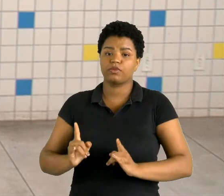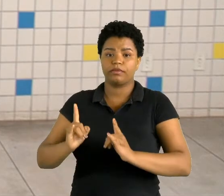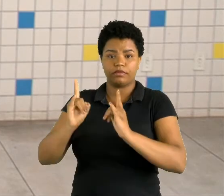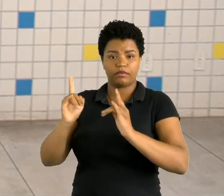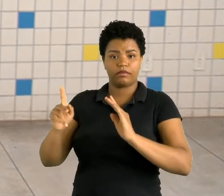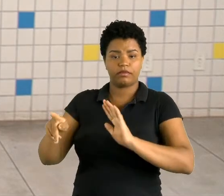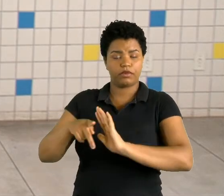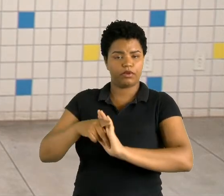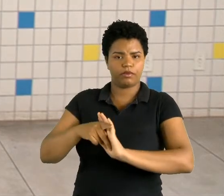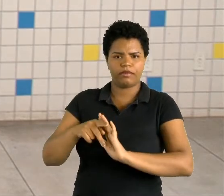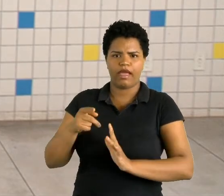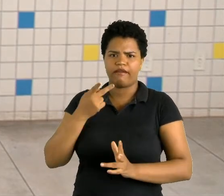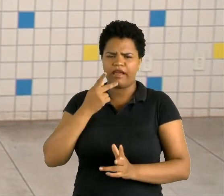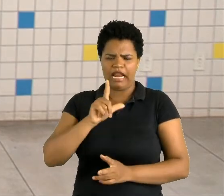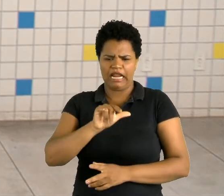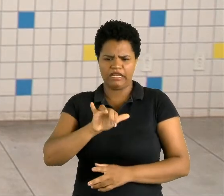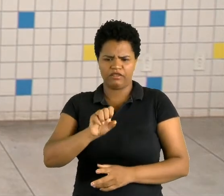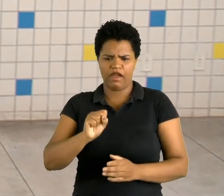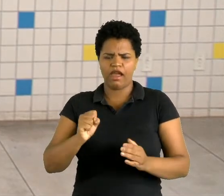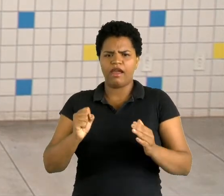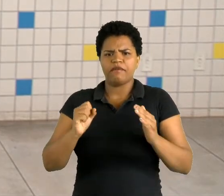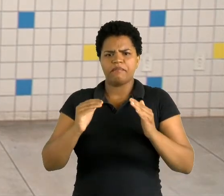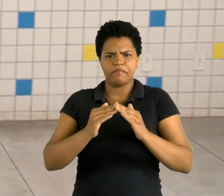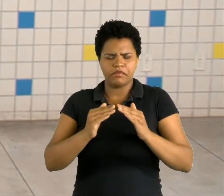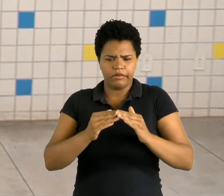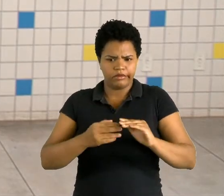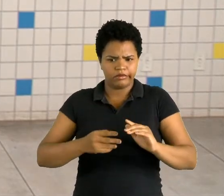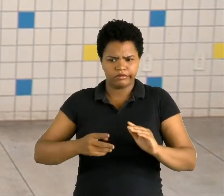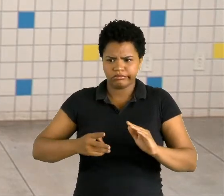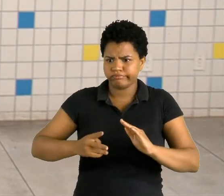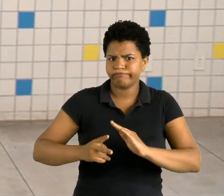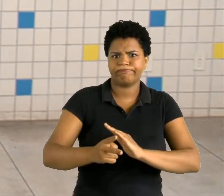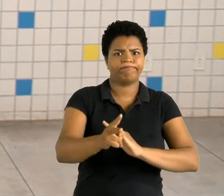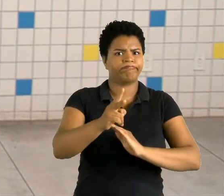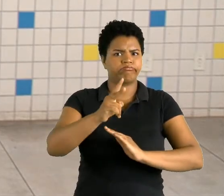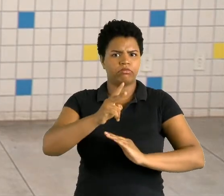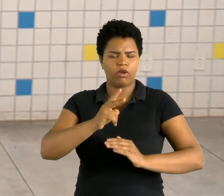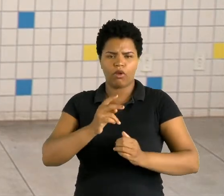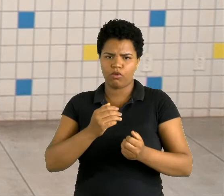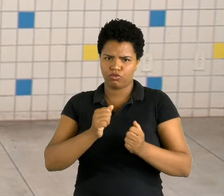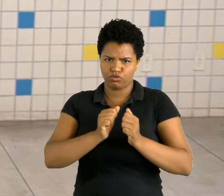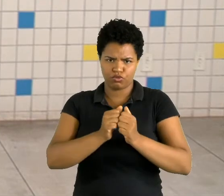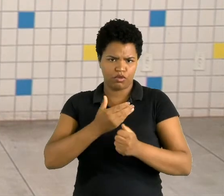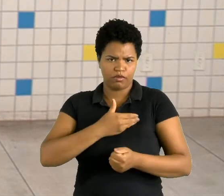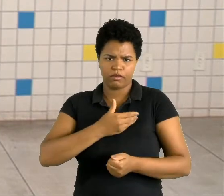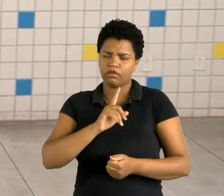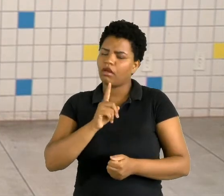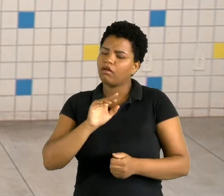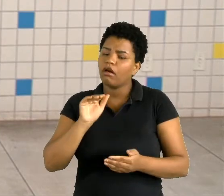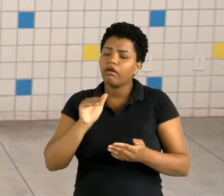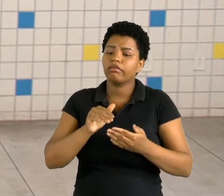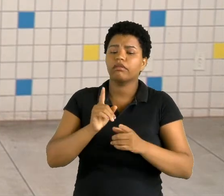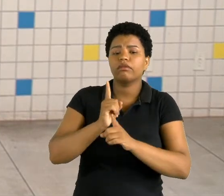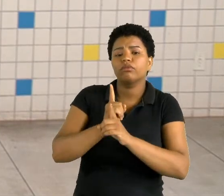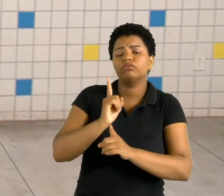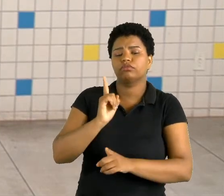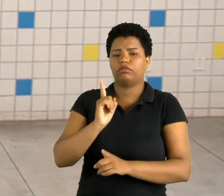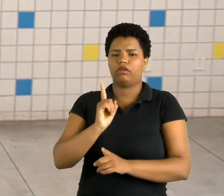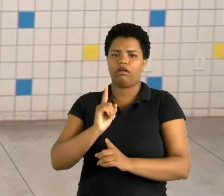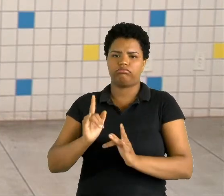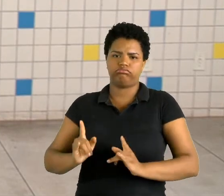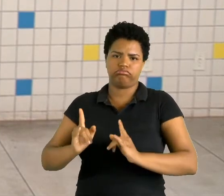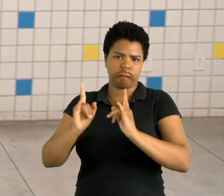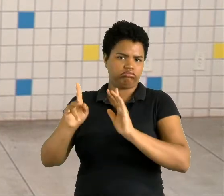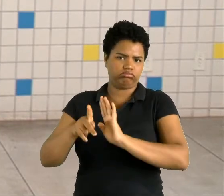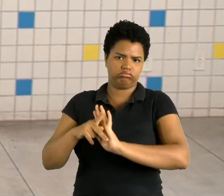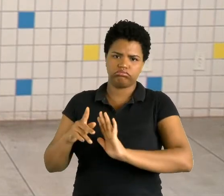não vai morar o resto da vida com seus amigos, né? É só até ela encontrar um apartamento. Então,